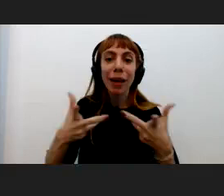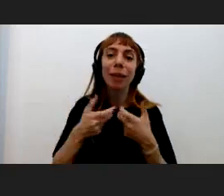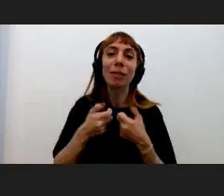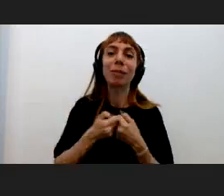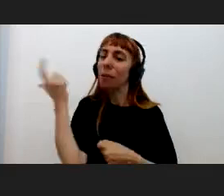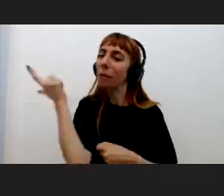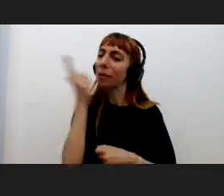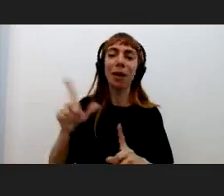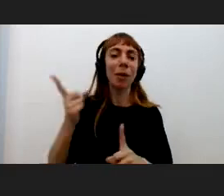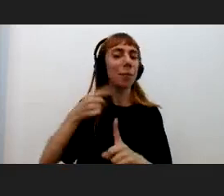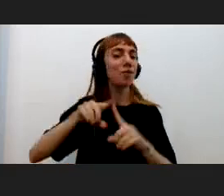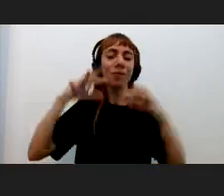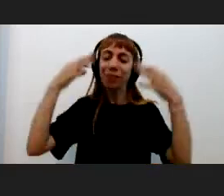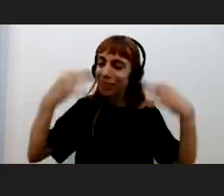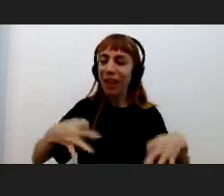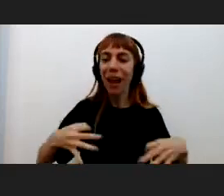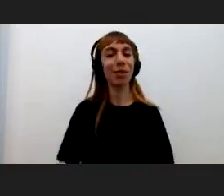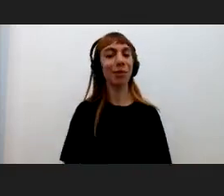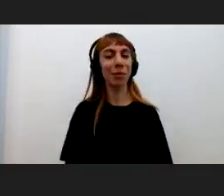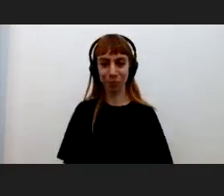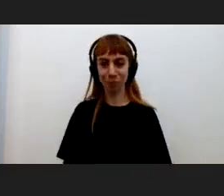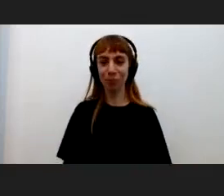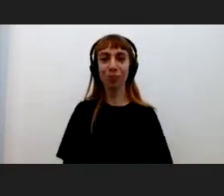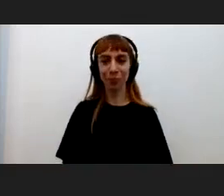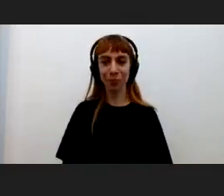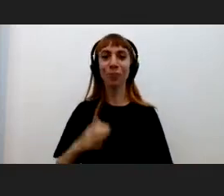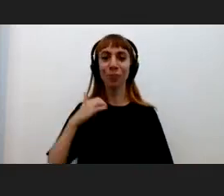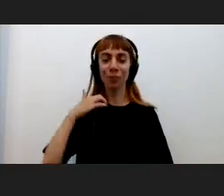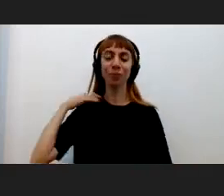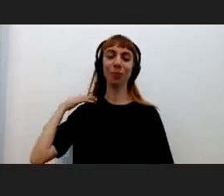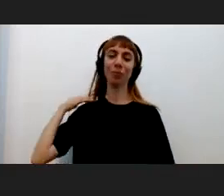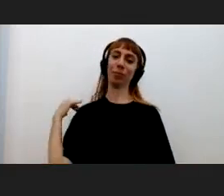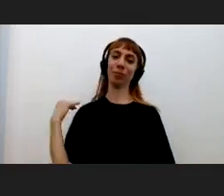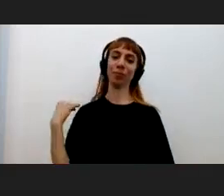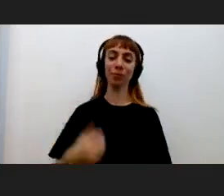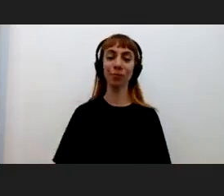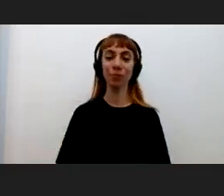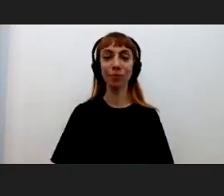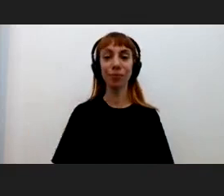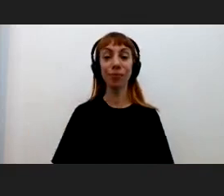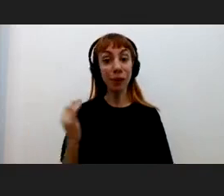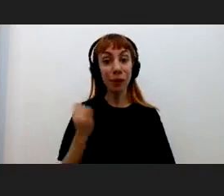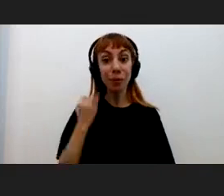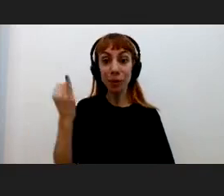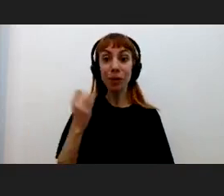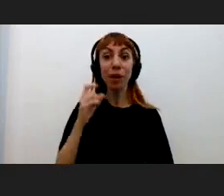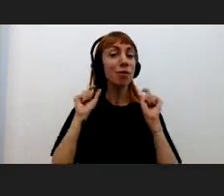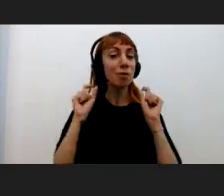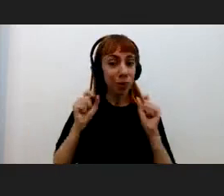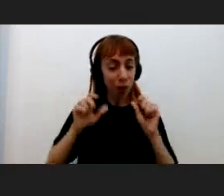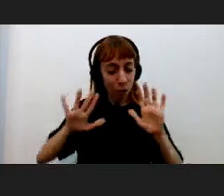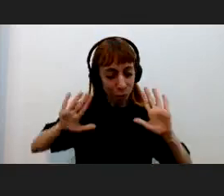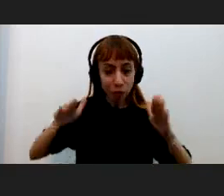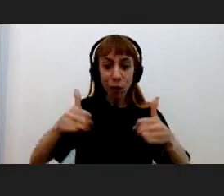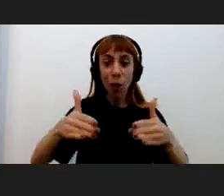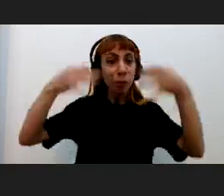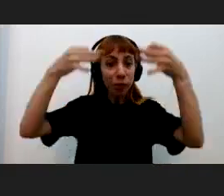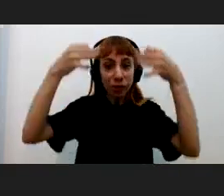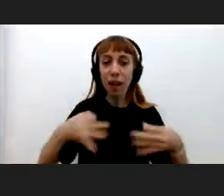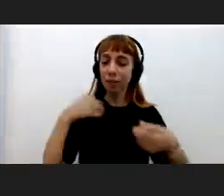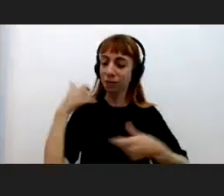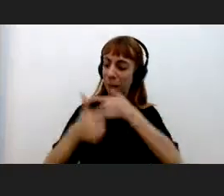Em outras palavras, para que dentro daquilo possa ser feito um trabalho colaborativo, um trabalho potencializador,